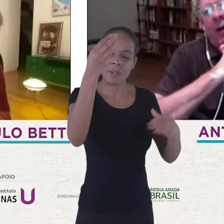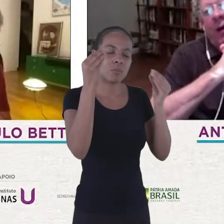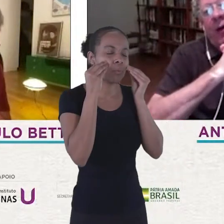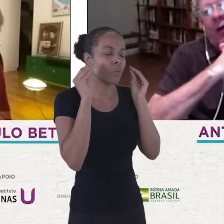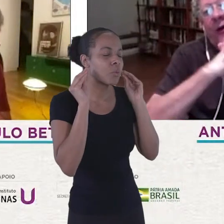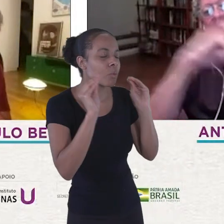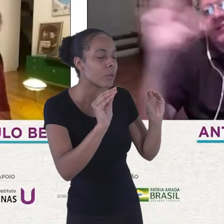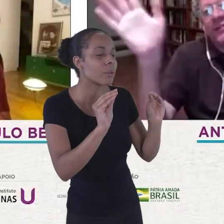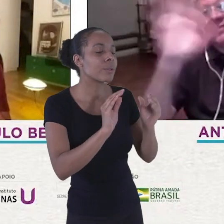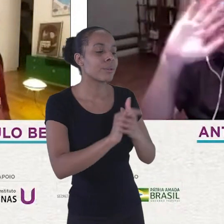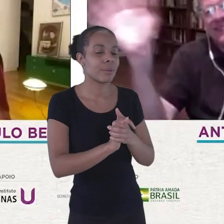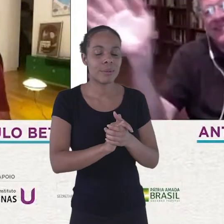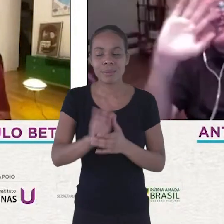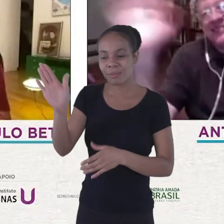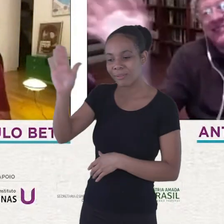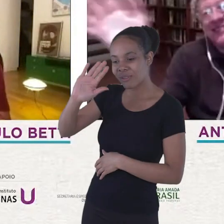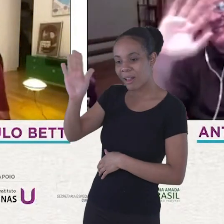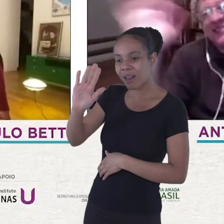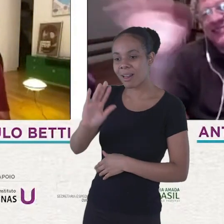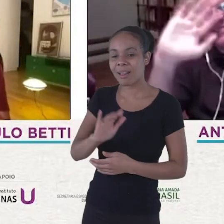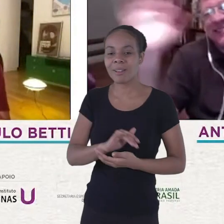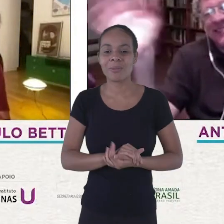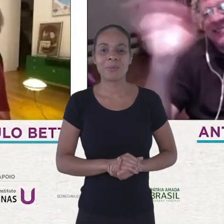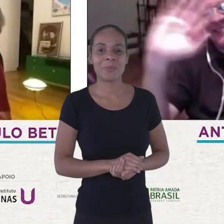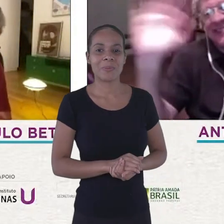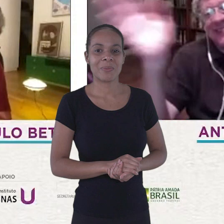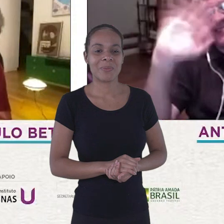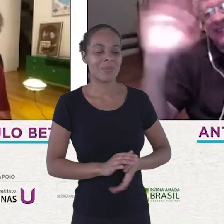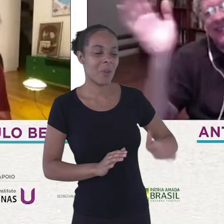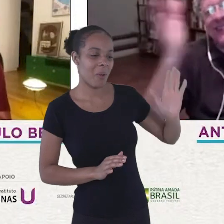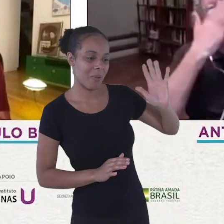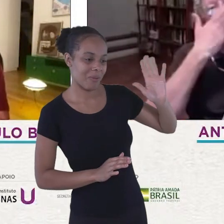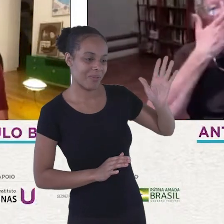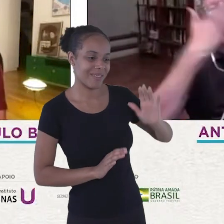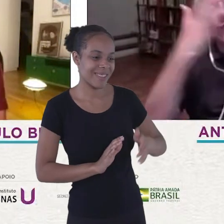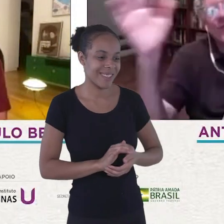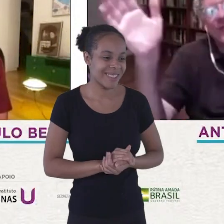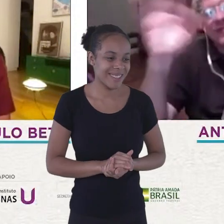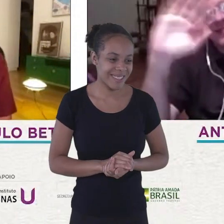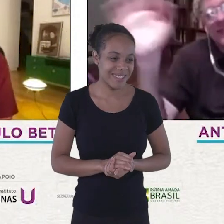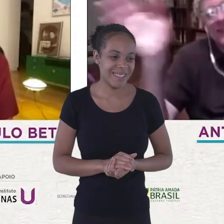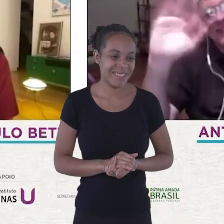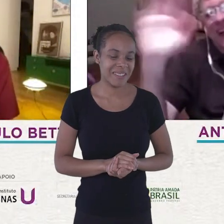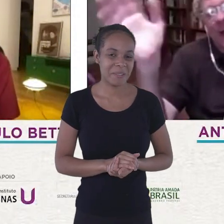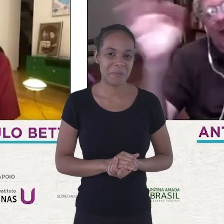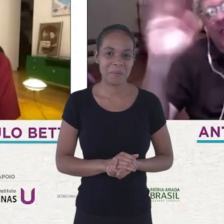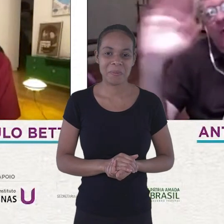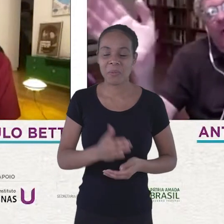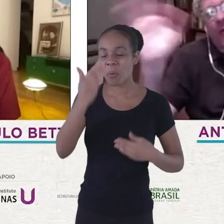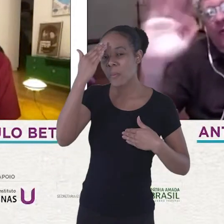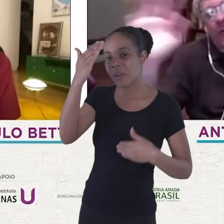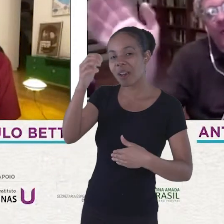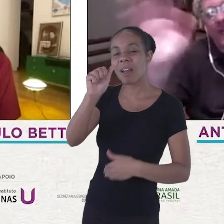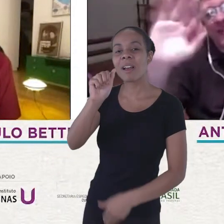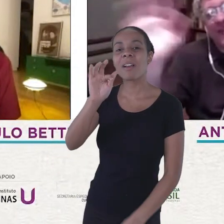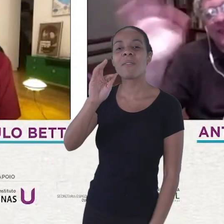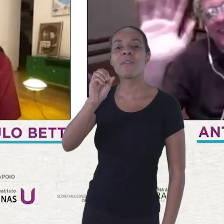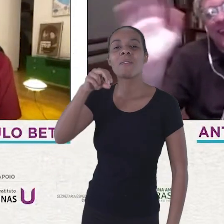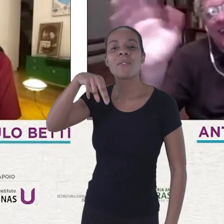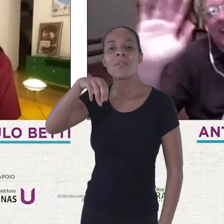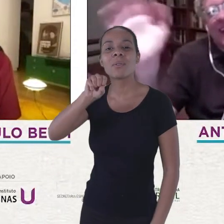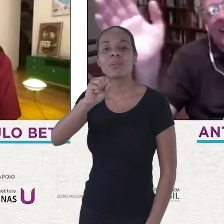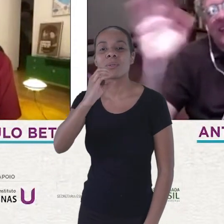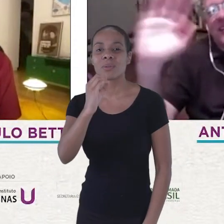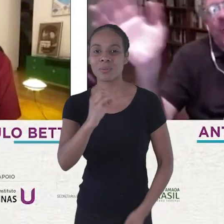Valeu, Paulo. Valeu, Graci. Vamos, Stepan, Paulo. Afonso. Obrigado, Afonso. Valeu, Adorei. Afonso.